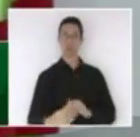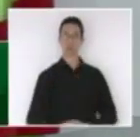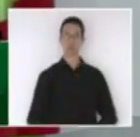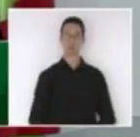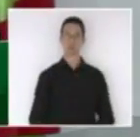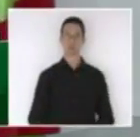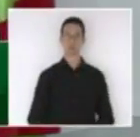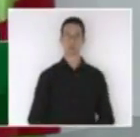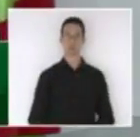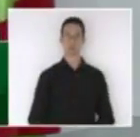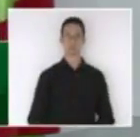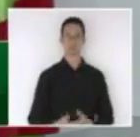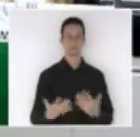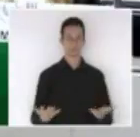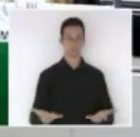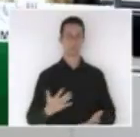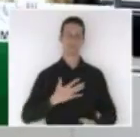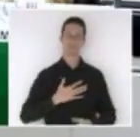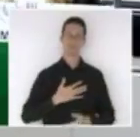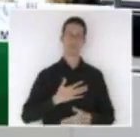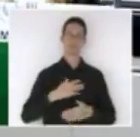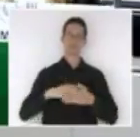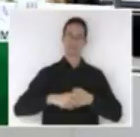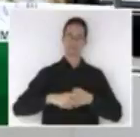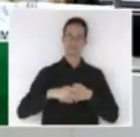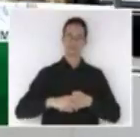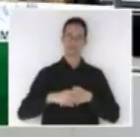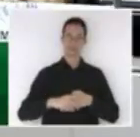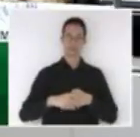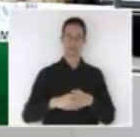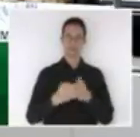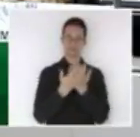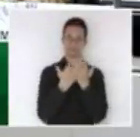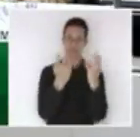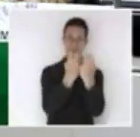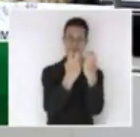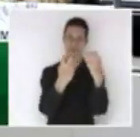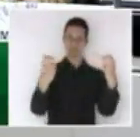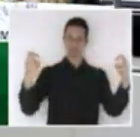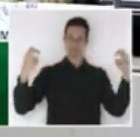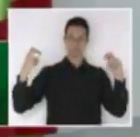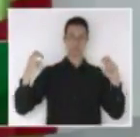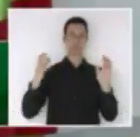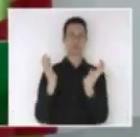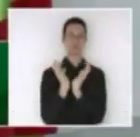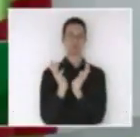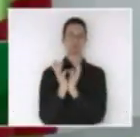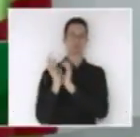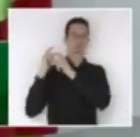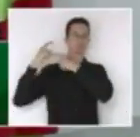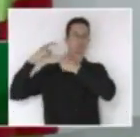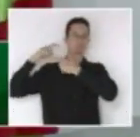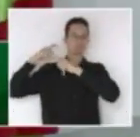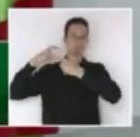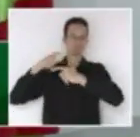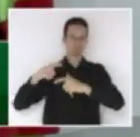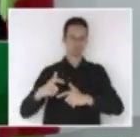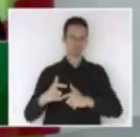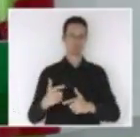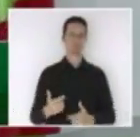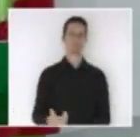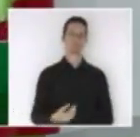minha saudação aí, eu queria homenagear os tradicionalistas aqui presentes, dizer que é um